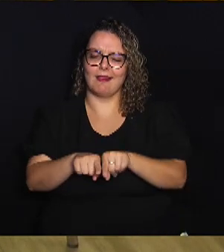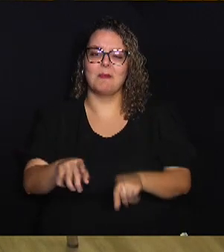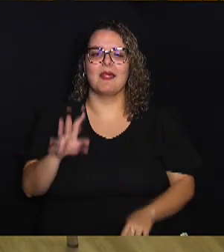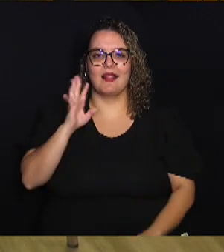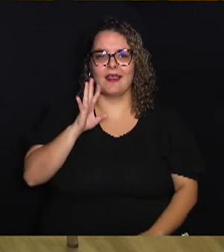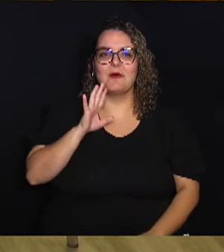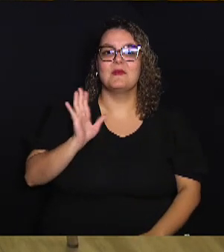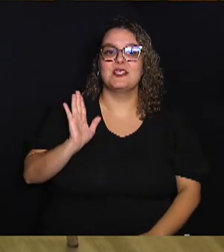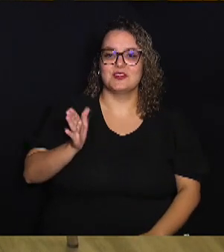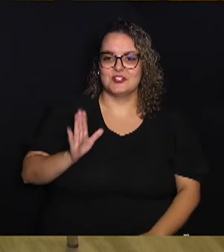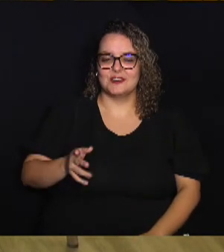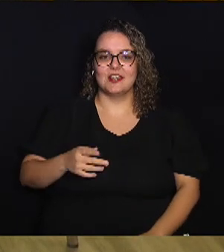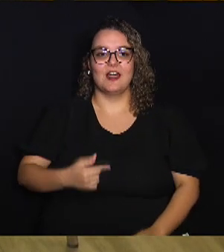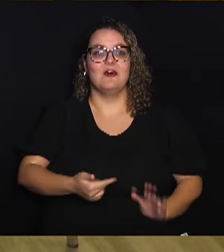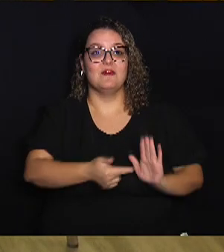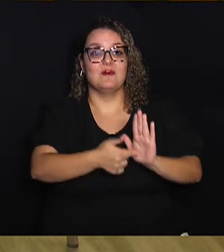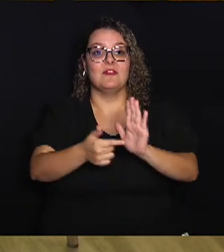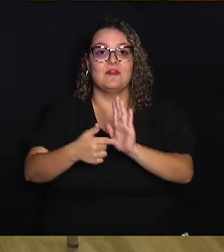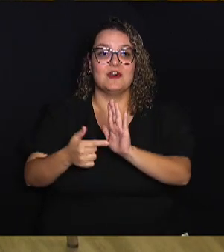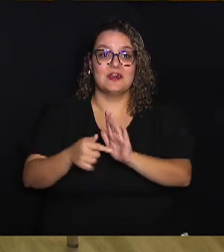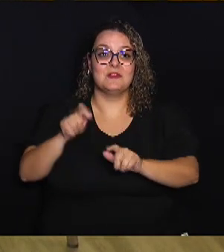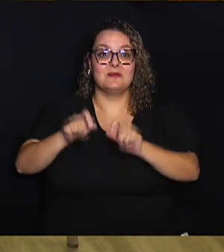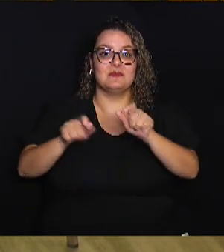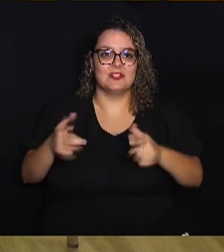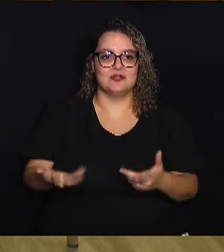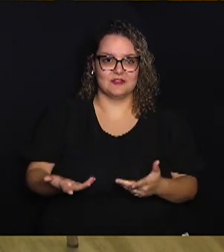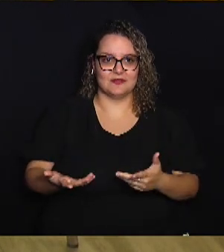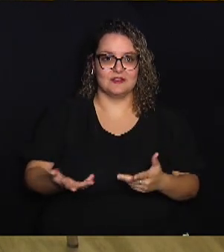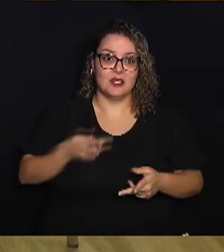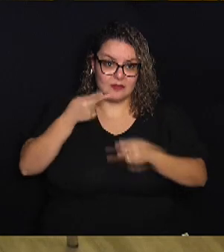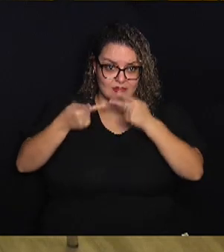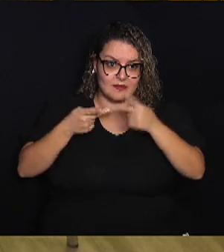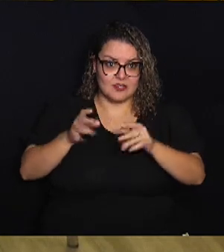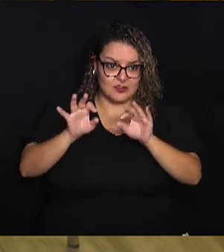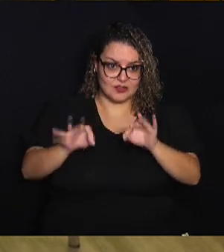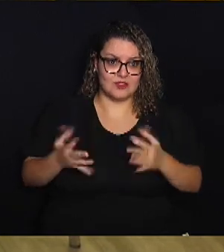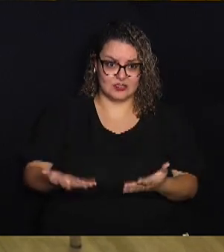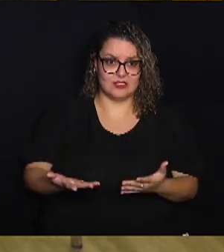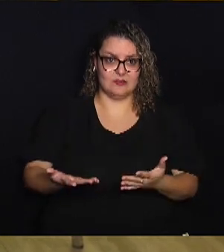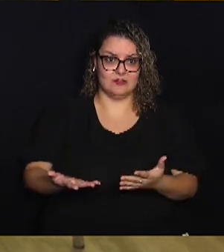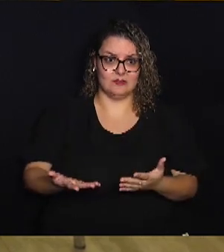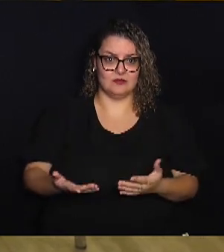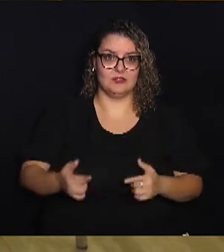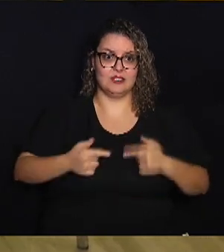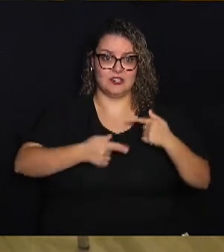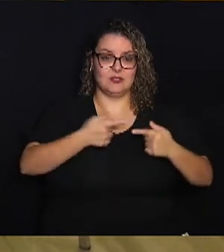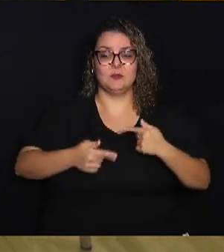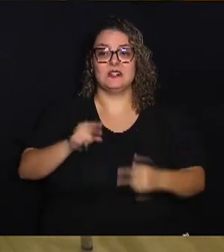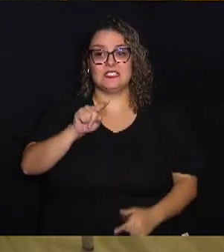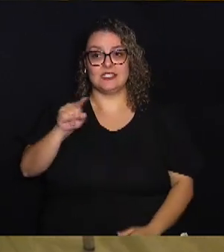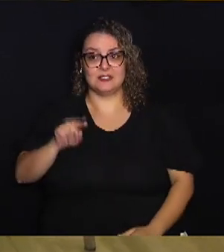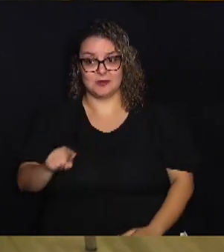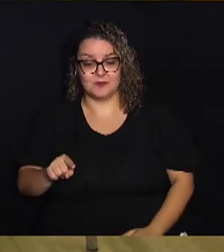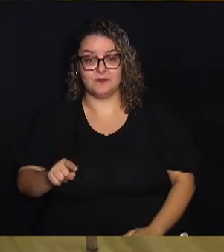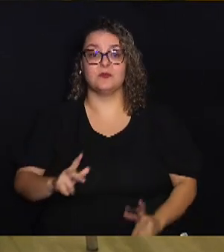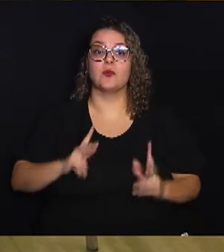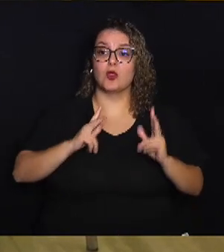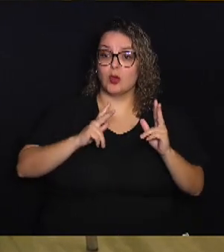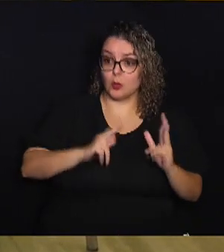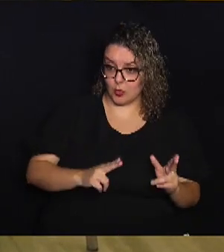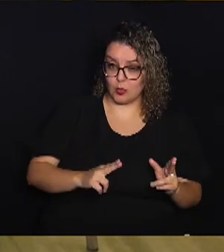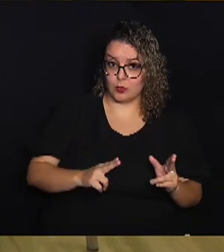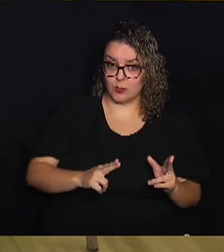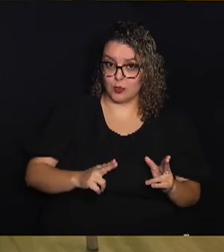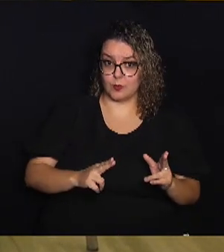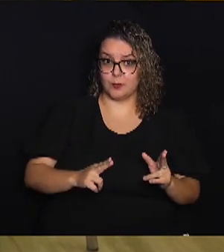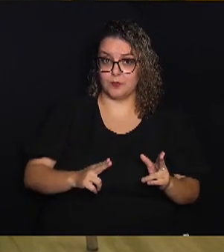daqui a pouquinho nós vamos mostrar pessoas que estão falando justamente sobre essa geração Z, que de acordo